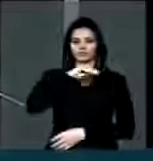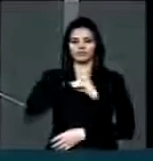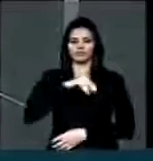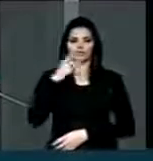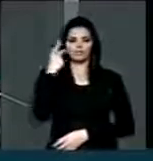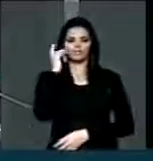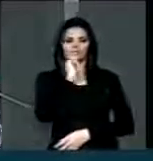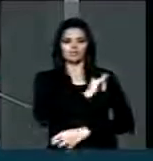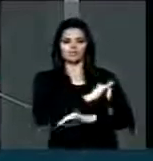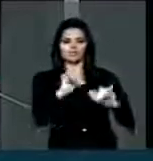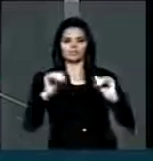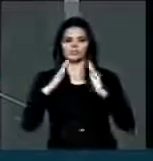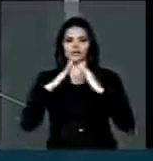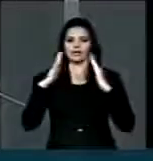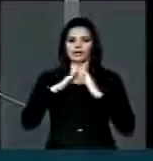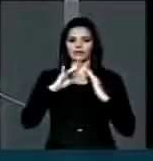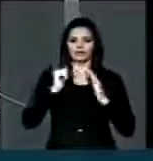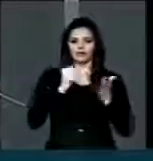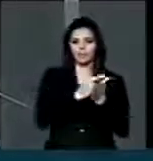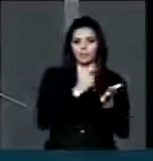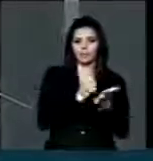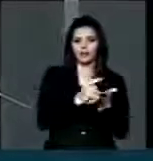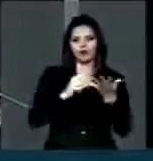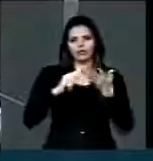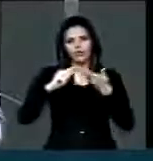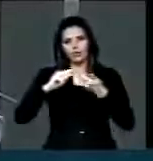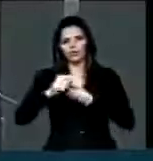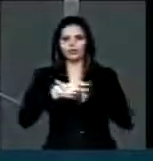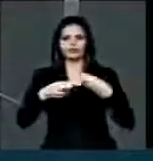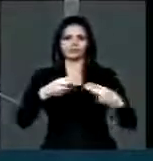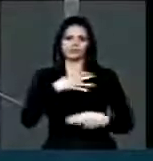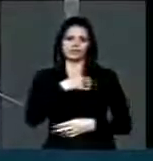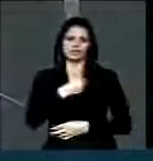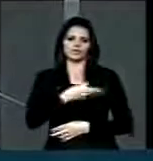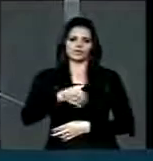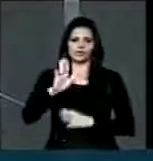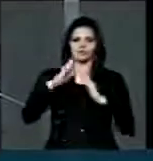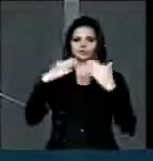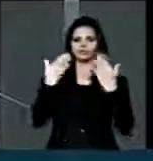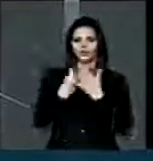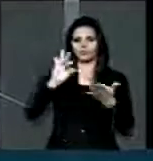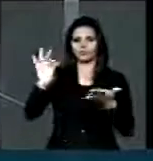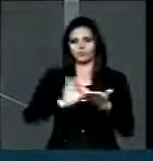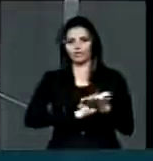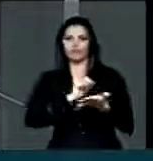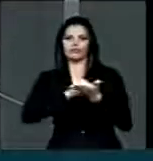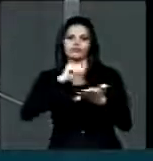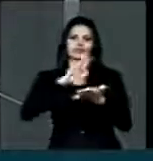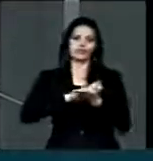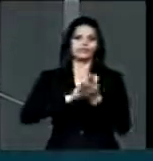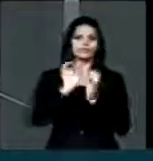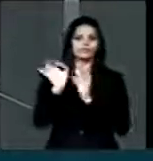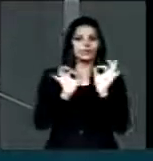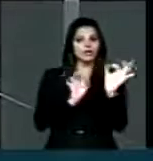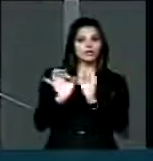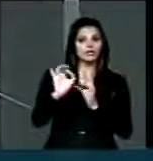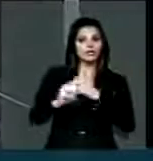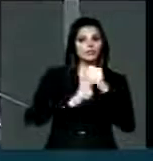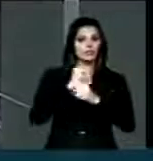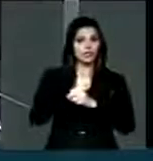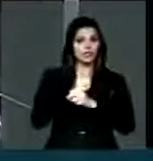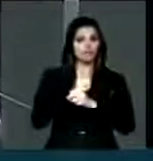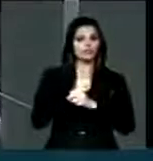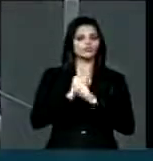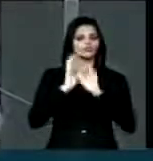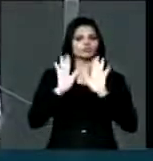dizer que na minha casa vai ter isso, ou meus filhos vão para tal escola, se for um planejamento de 1 ano. Como é que